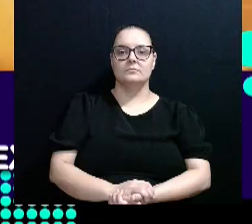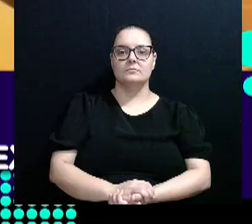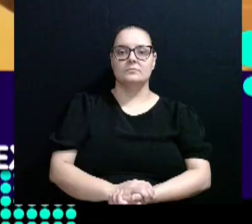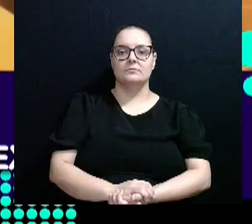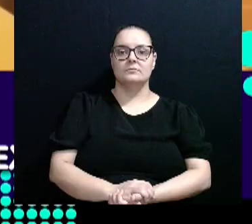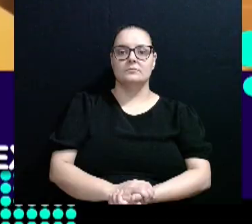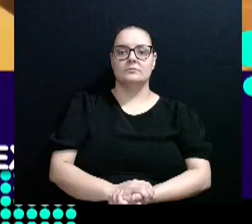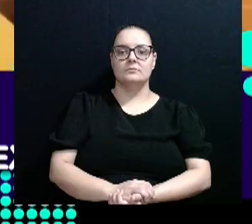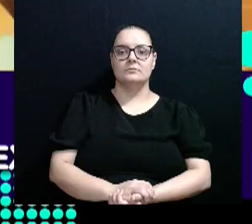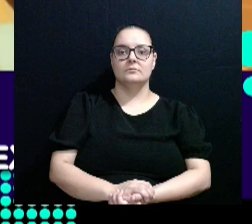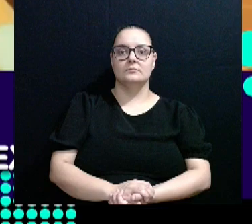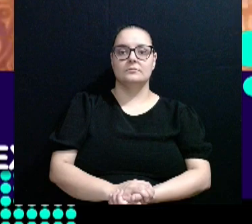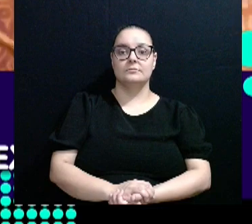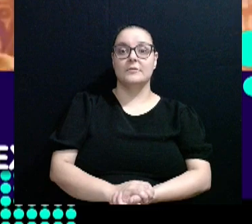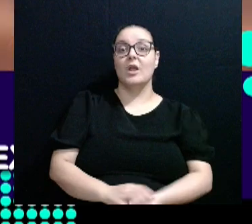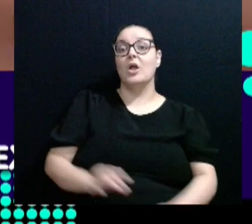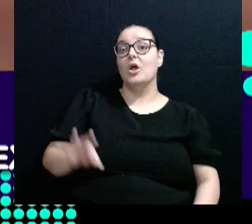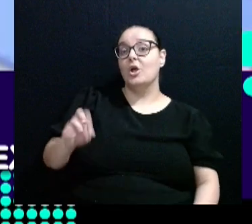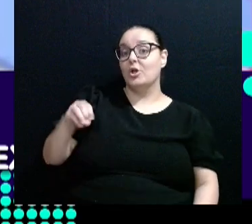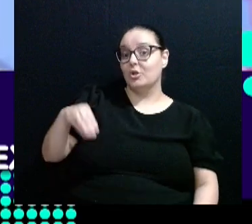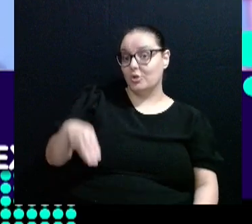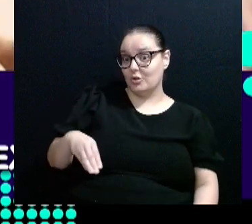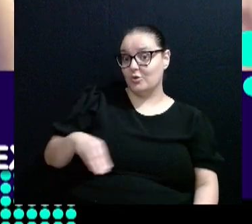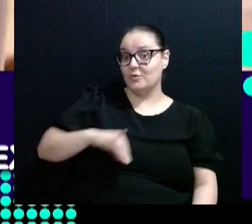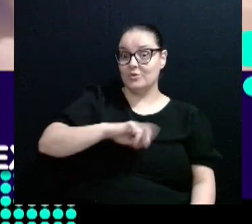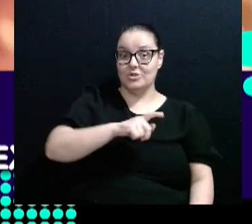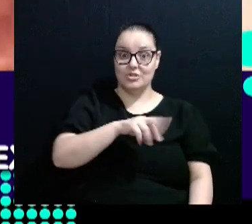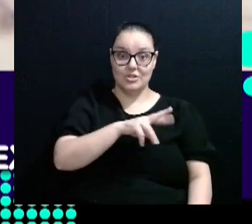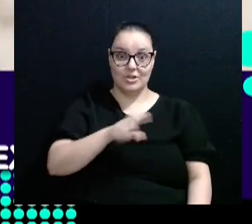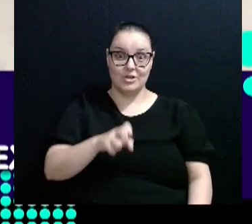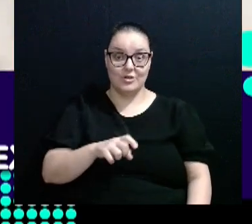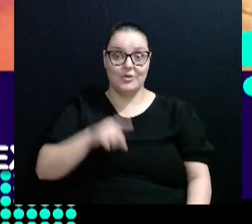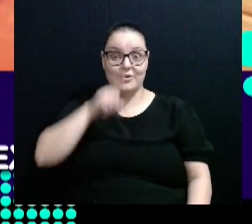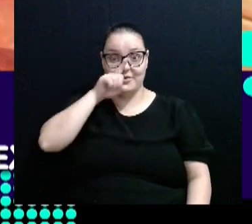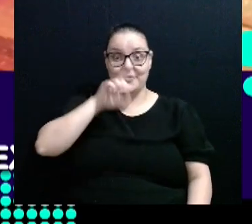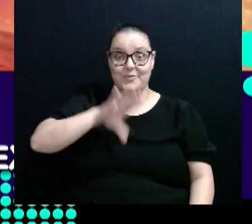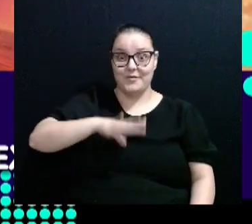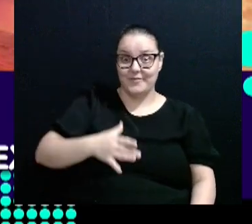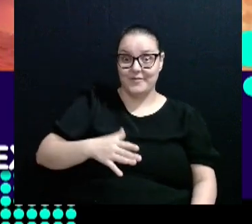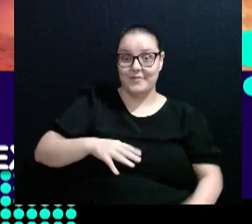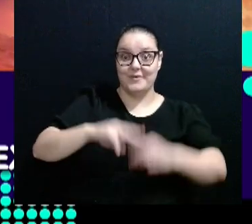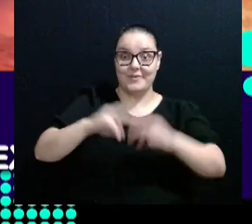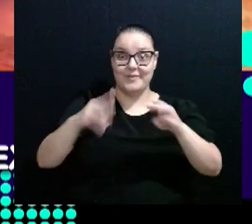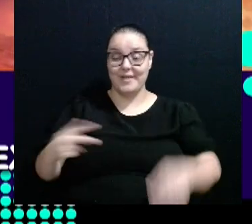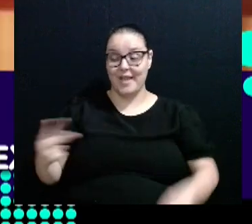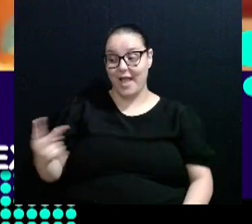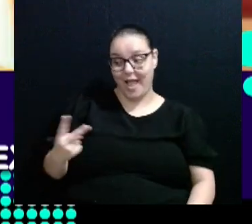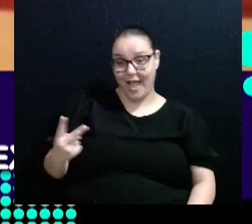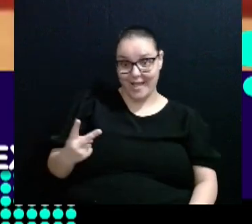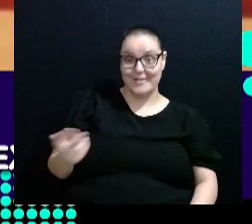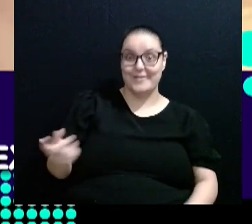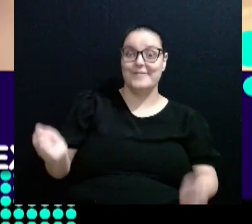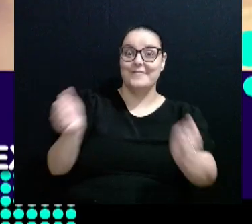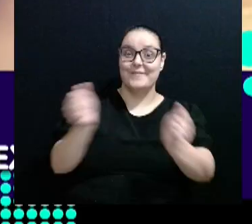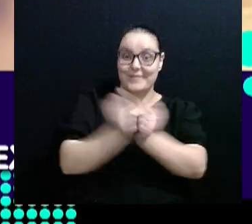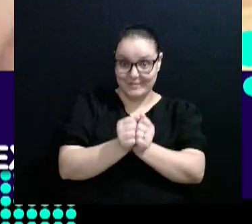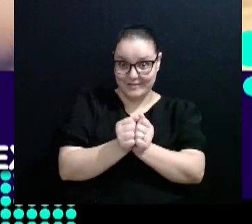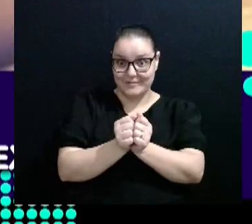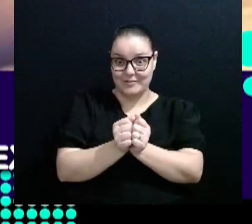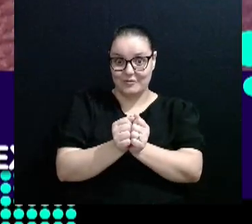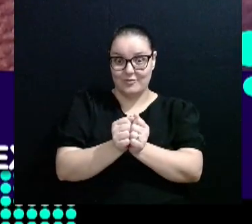uma aventura no museu. A dupla volta agora em uma nova aventura com a bússola mágica.